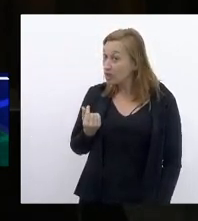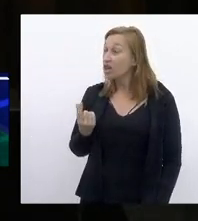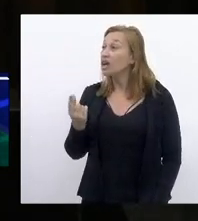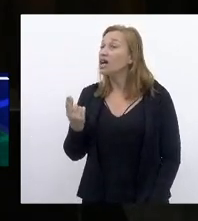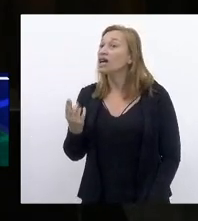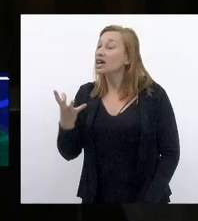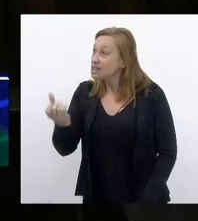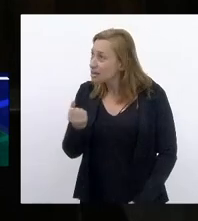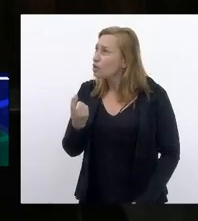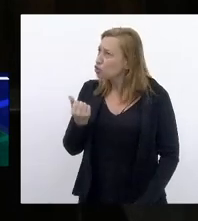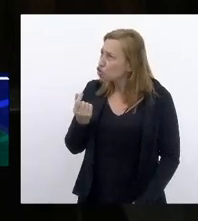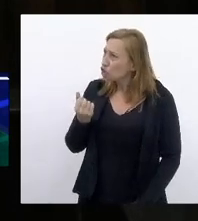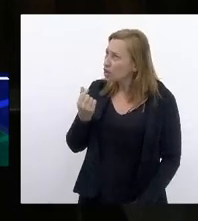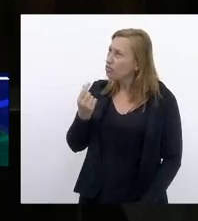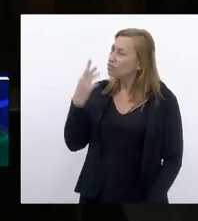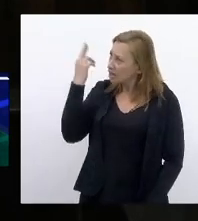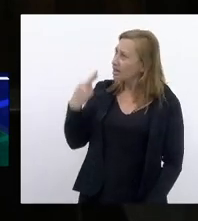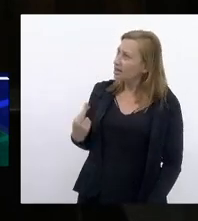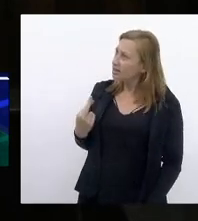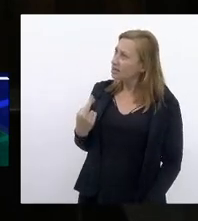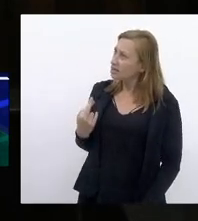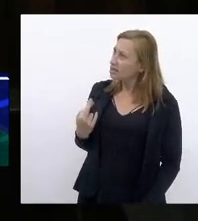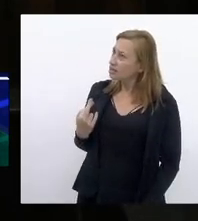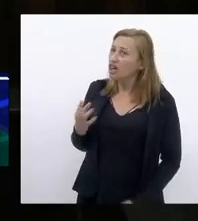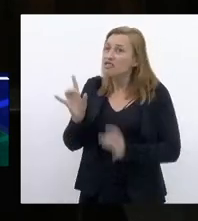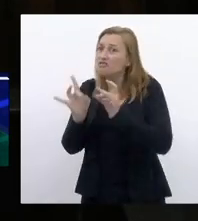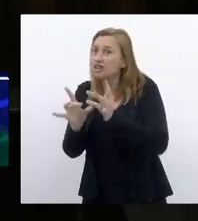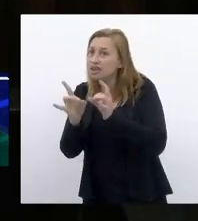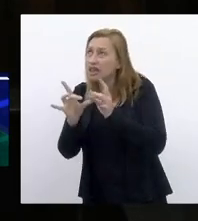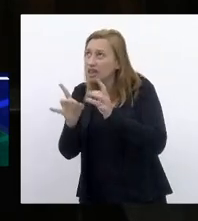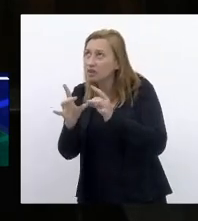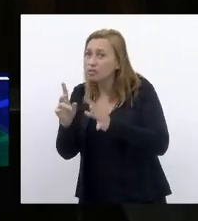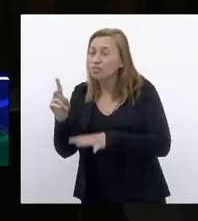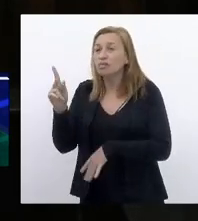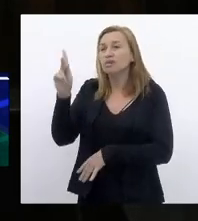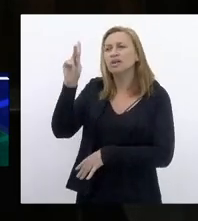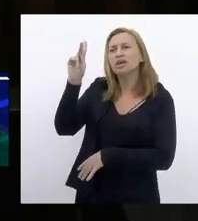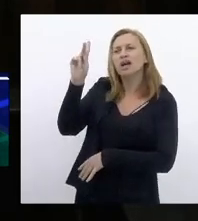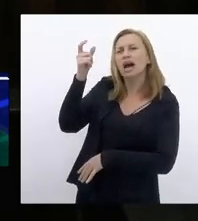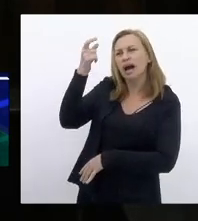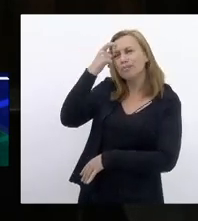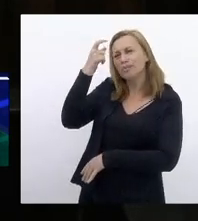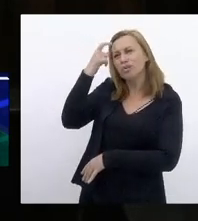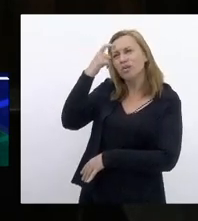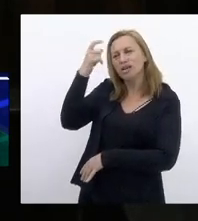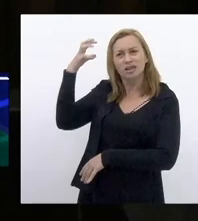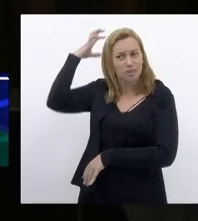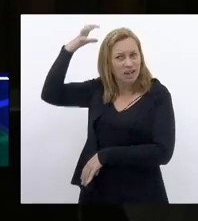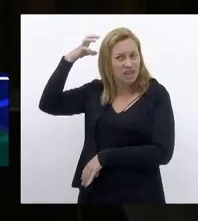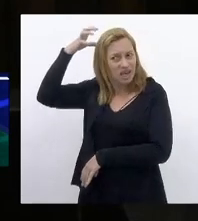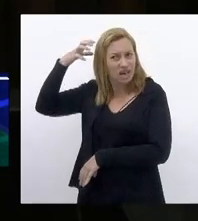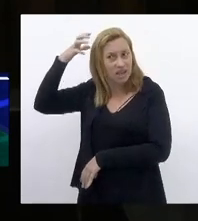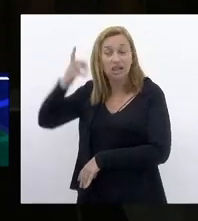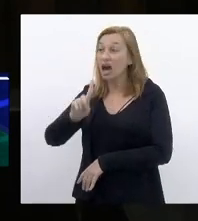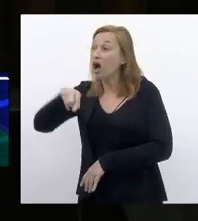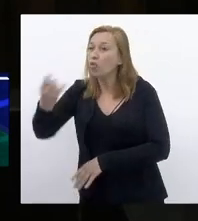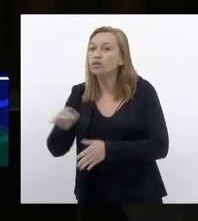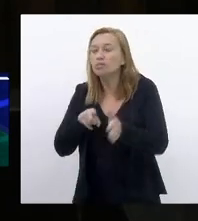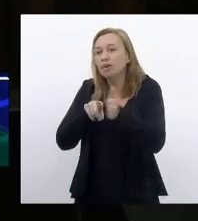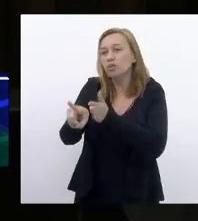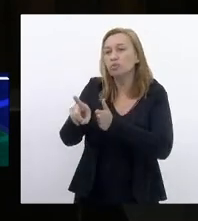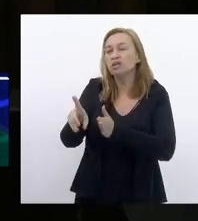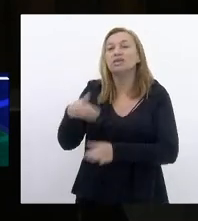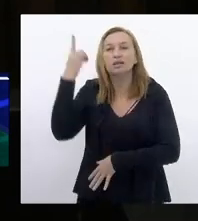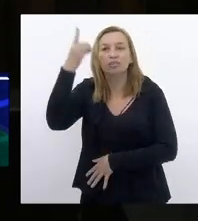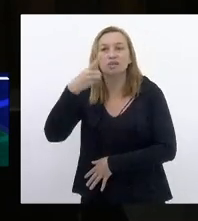capilé, algum dinheiro, vendendo a memória da Marielle Franco? A outra pergunta,